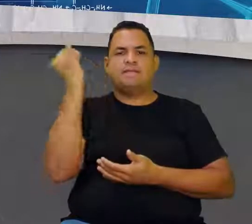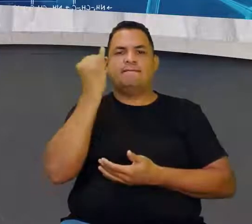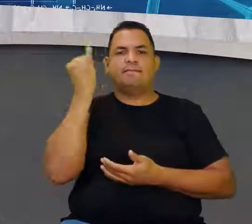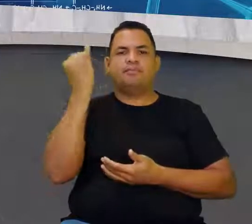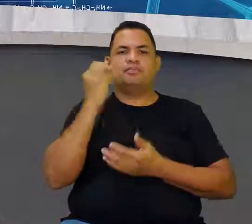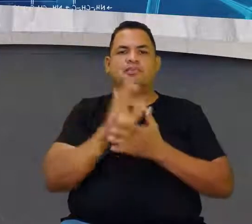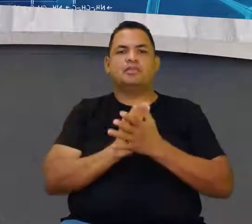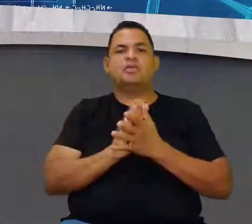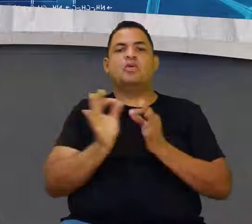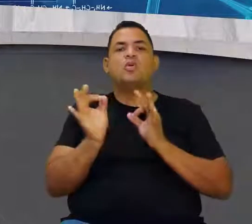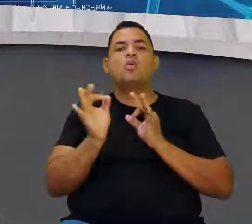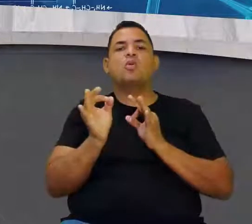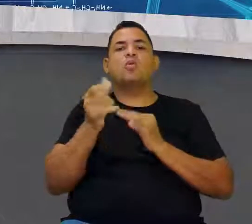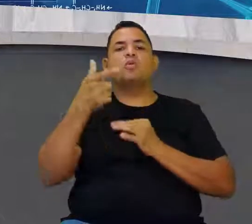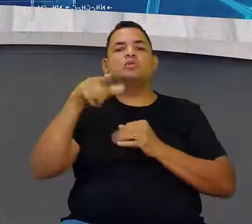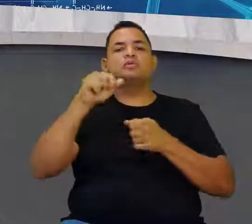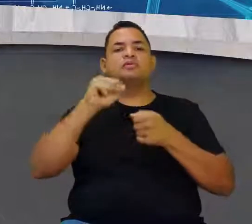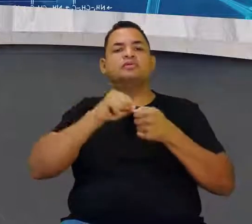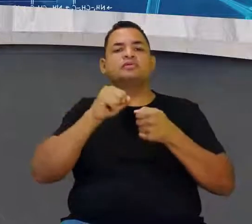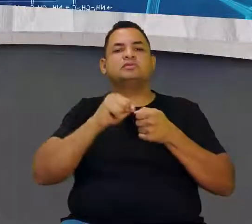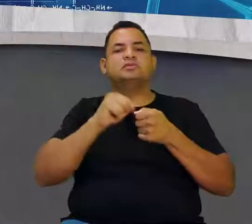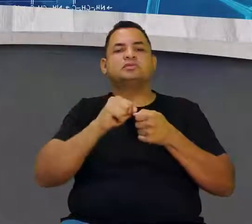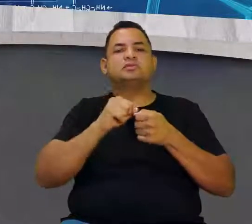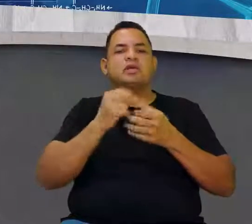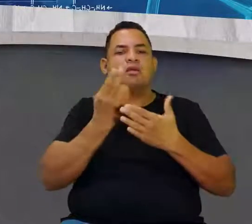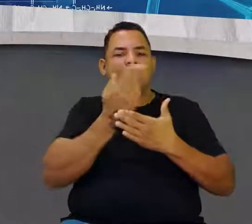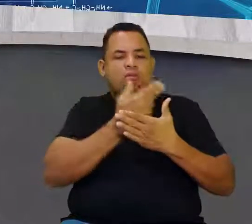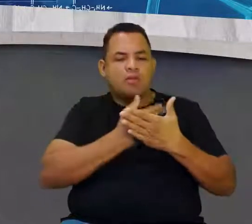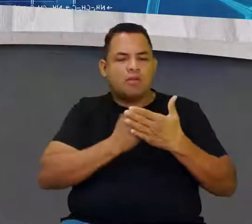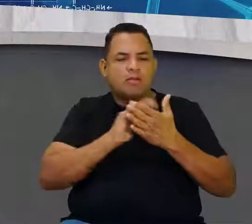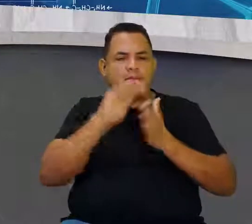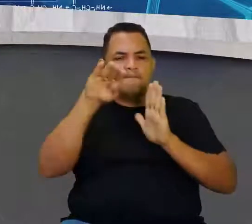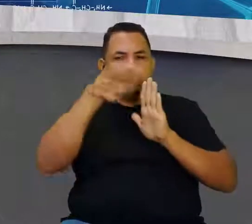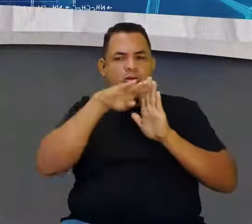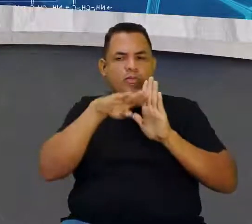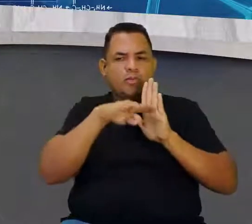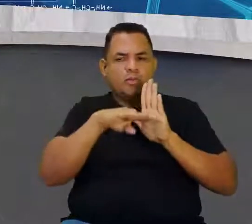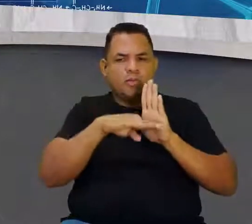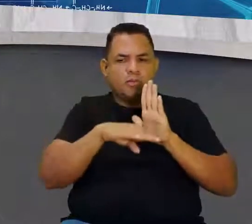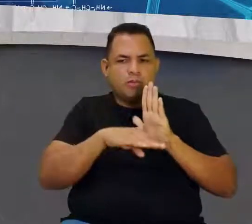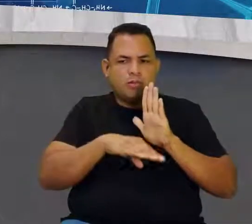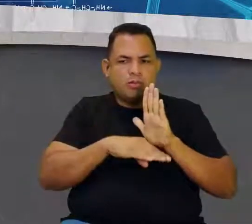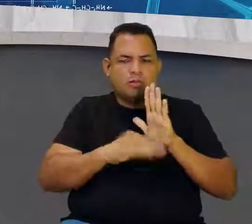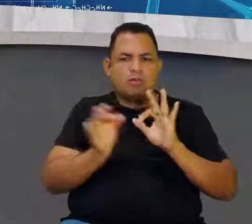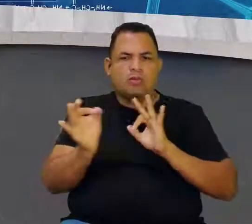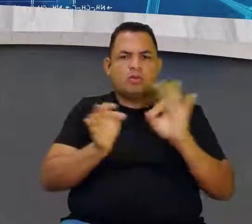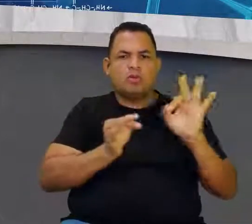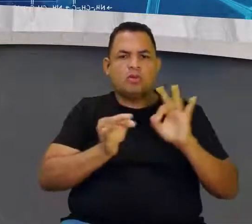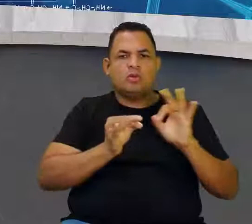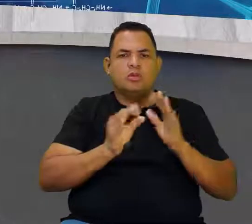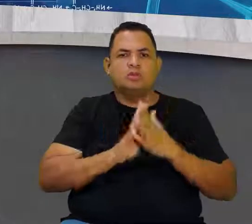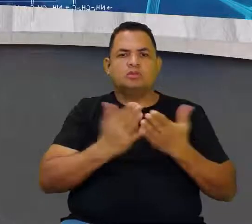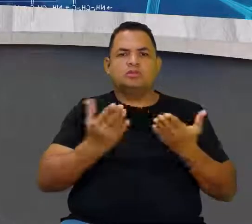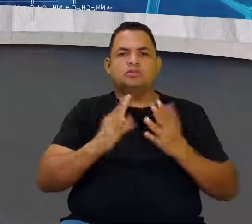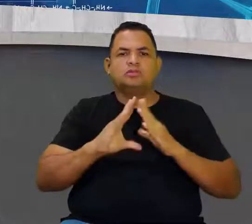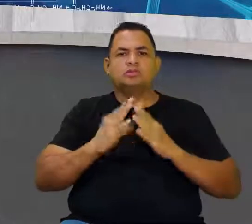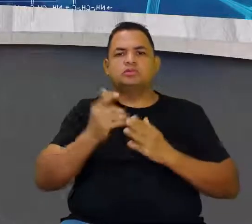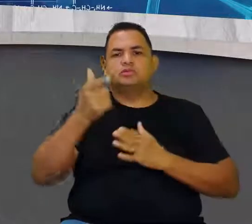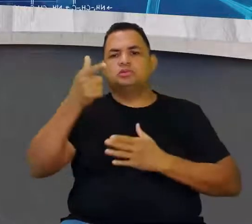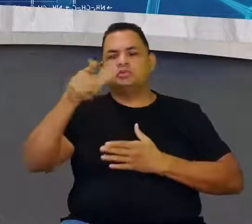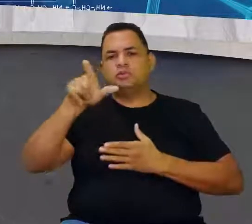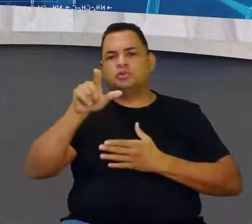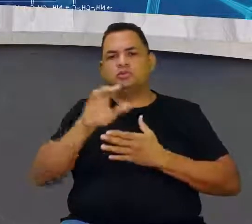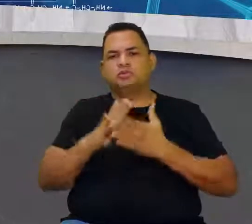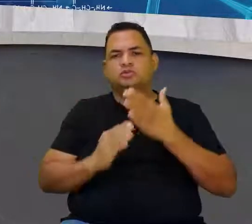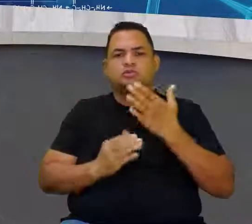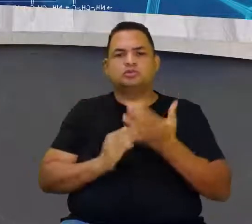conseguir fazer um mapa conceitual, que aí de um conceito você consegue vir com as derivações dos demais